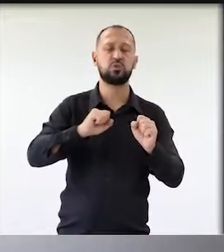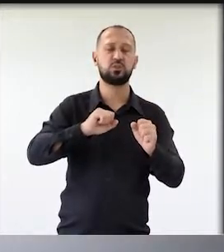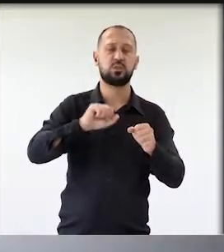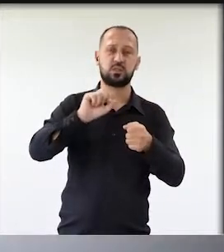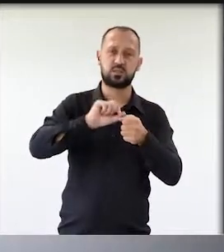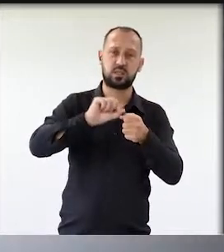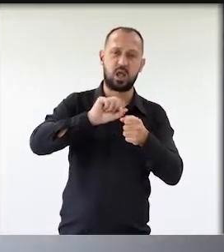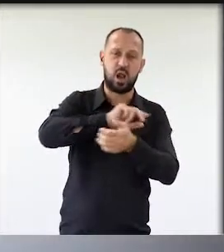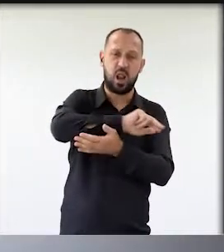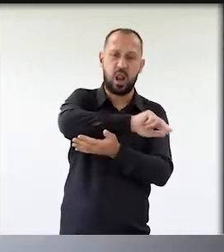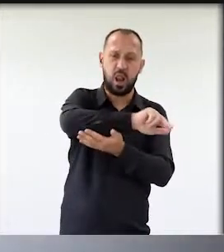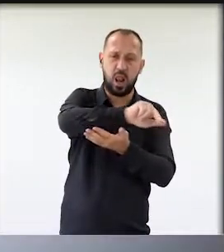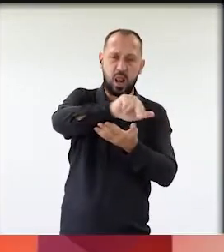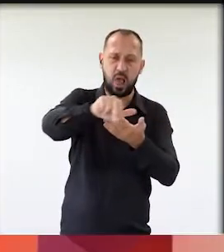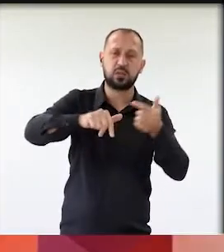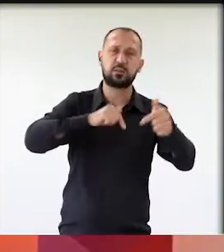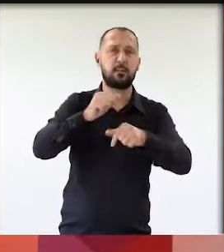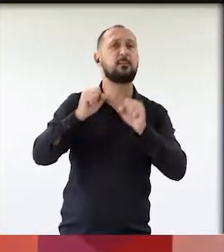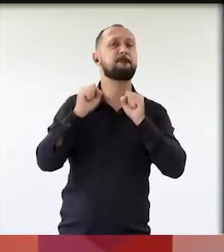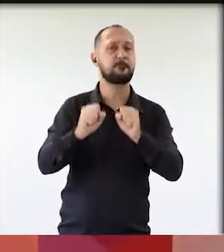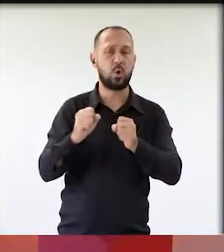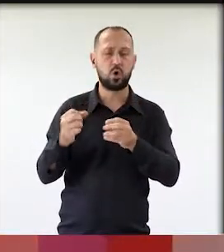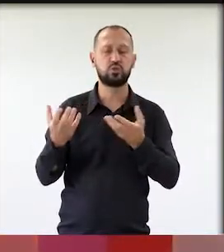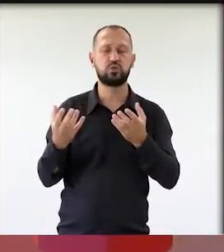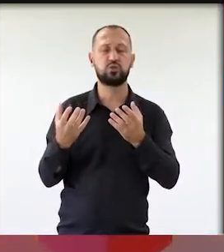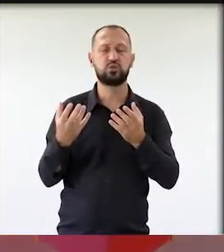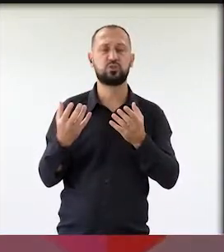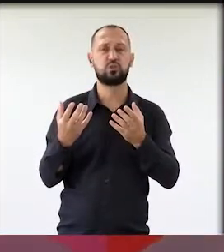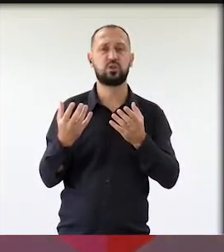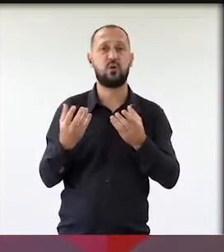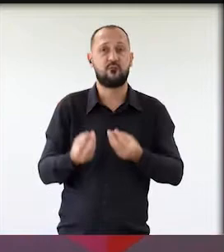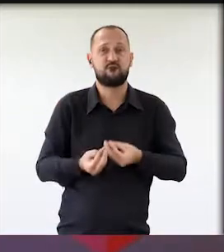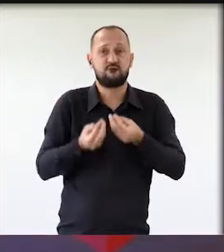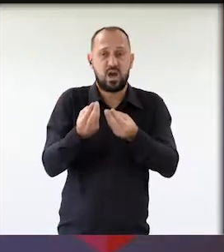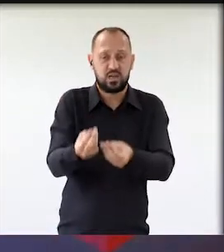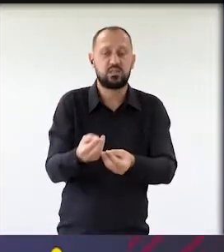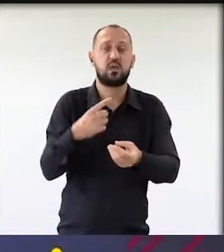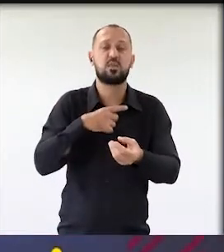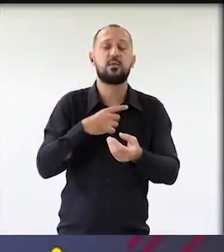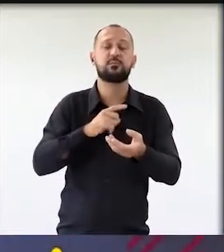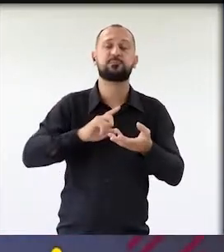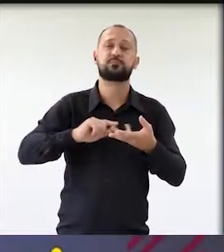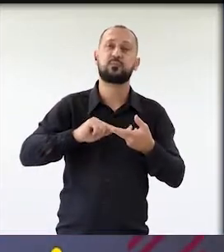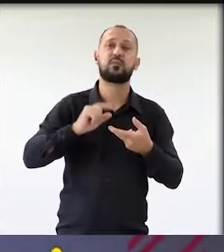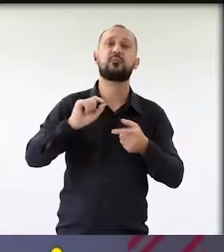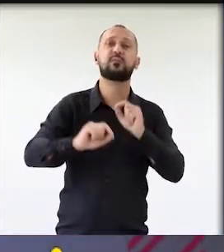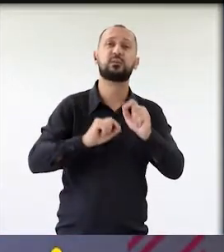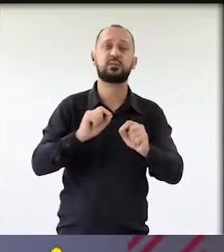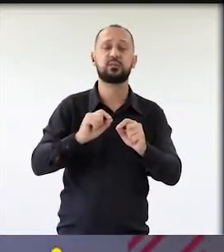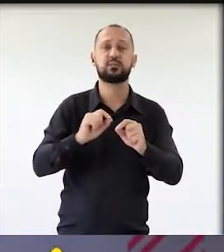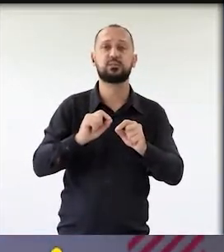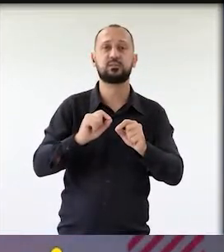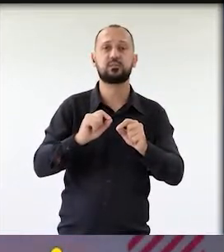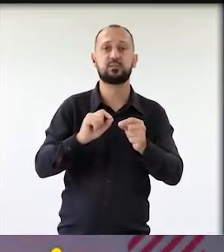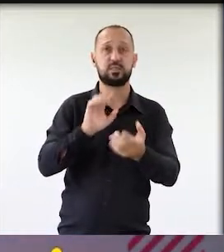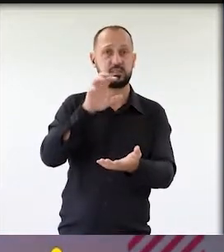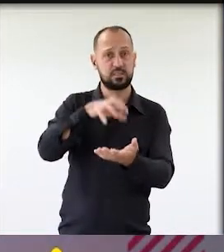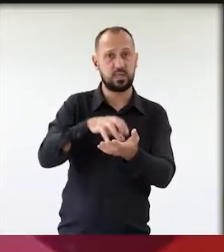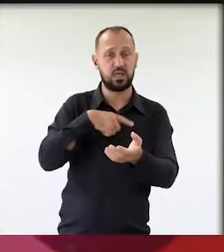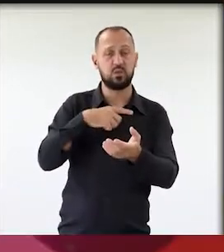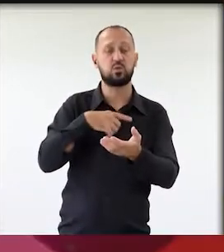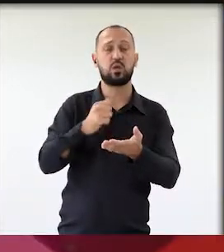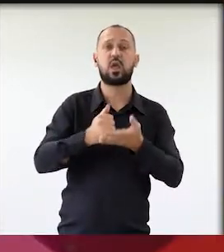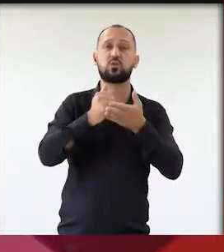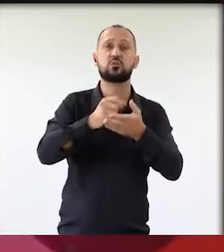uma série de atividades que os adolescentes podem submeter. Nós temos aí vários centros que fazem